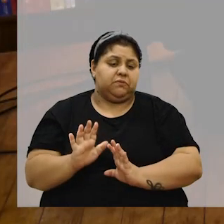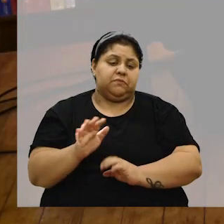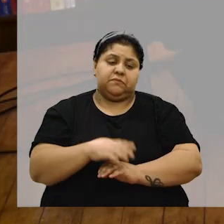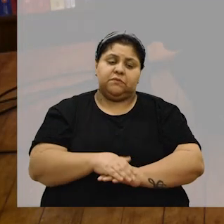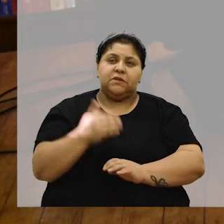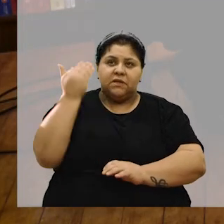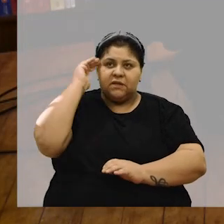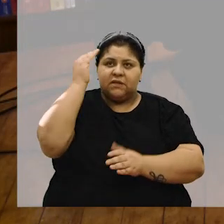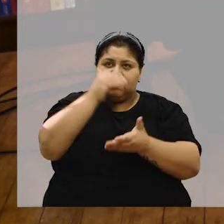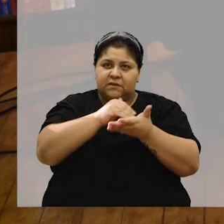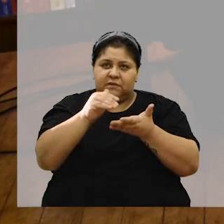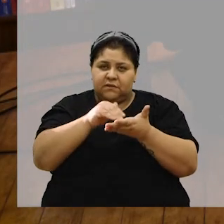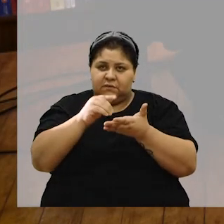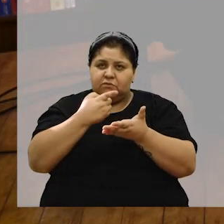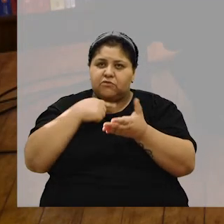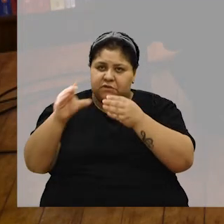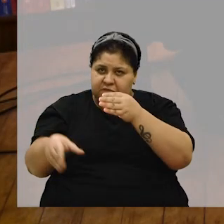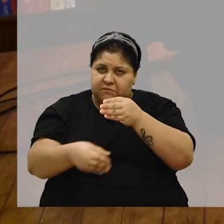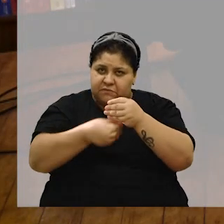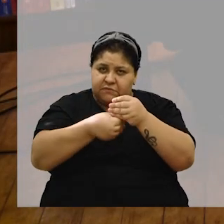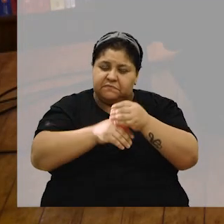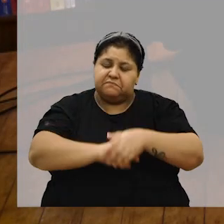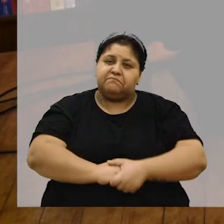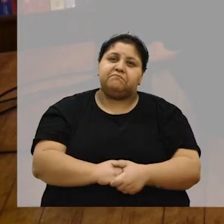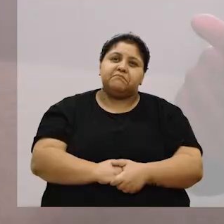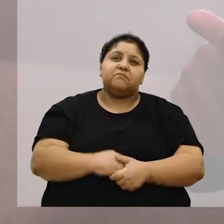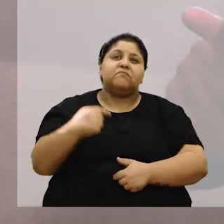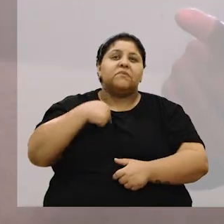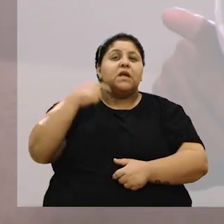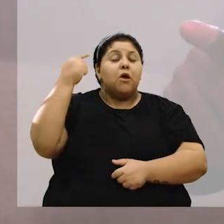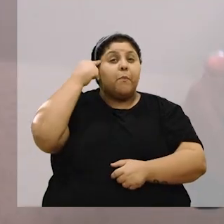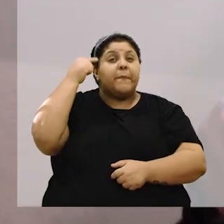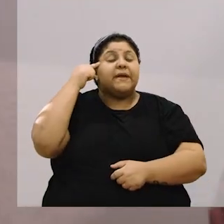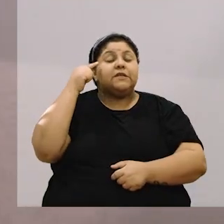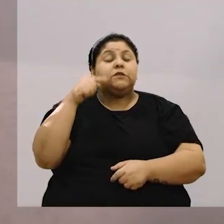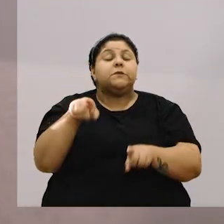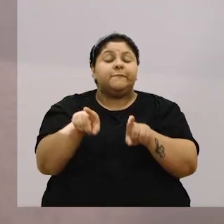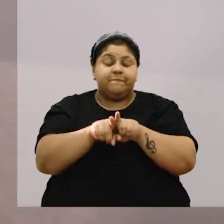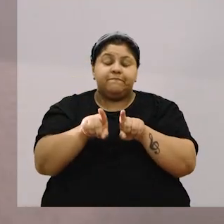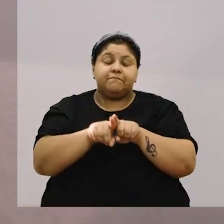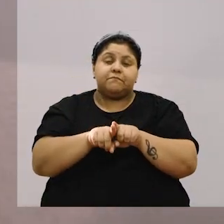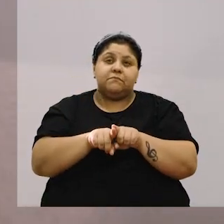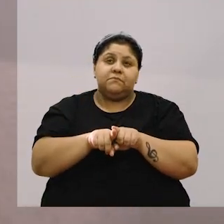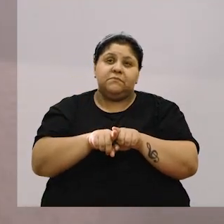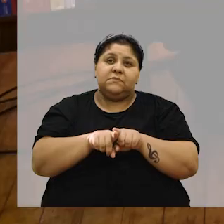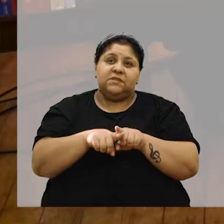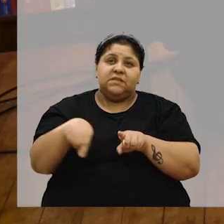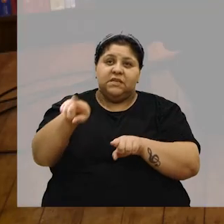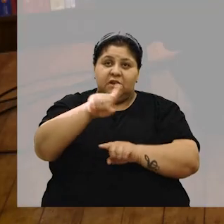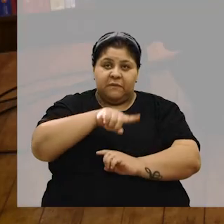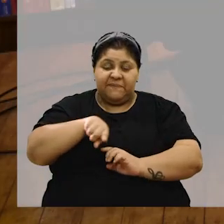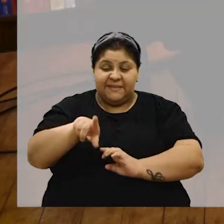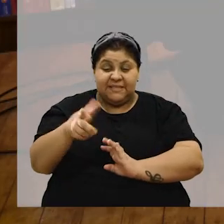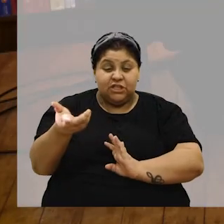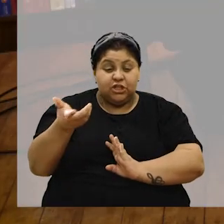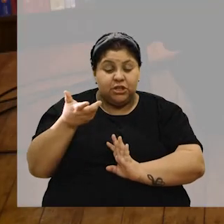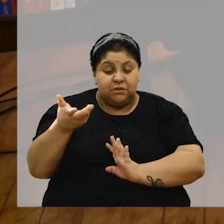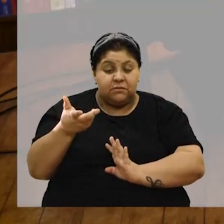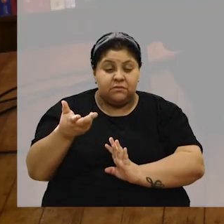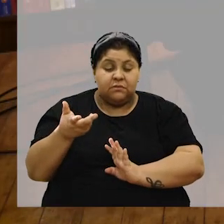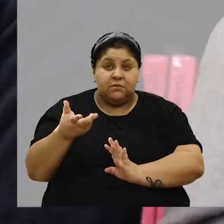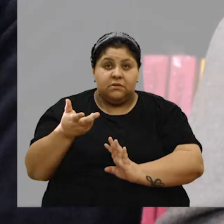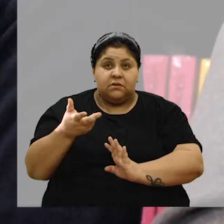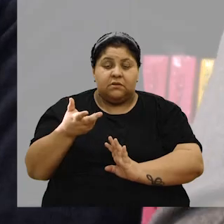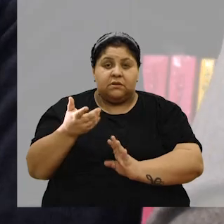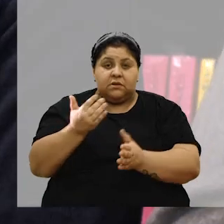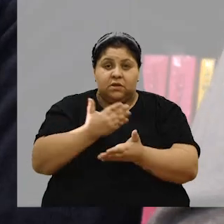o livro. Eu gosto assim. Eu não sei se a secretária gostaria de acrescentar algo. Eu penso que tem muito a ver também, por mais